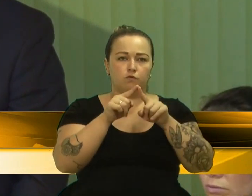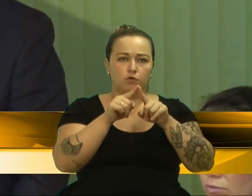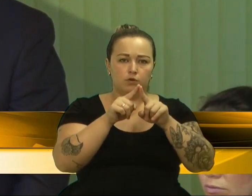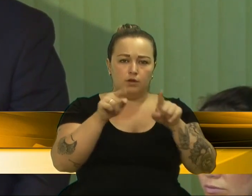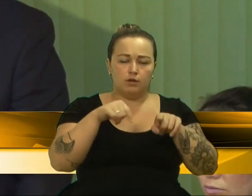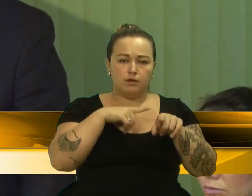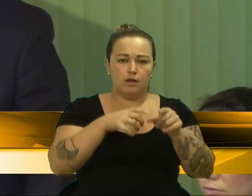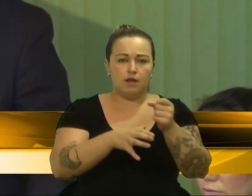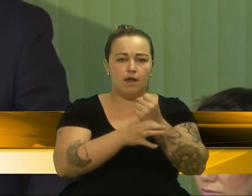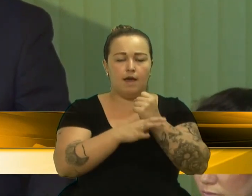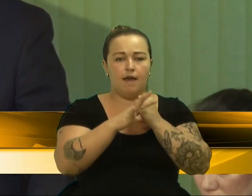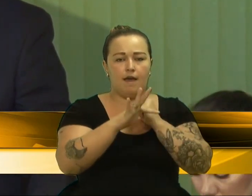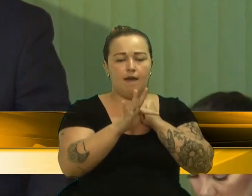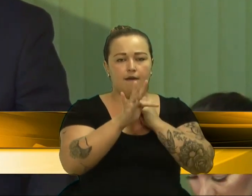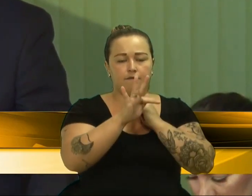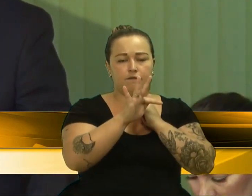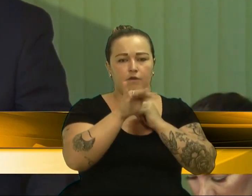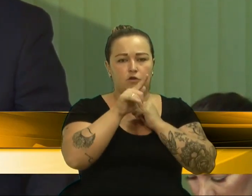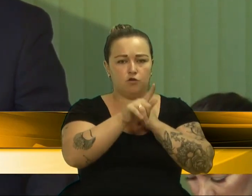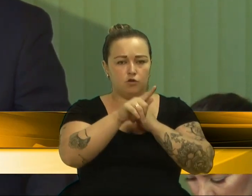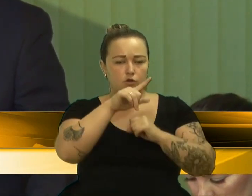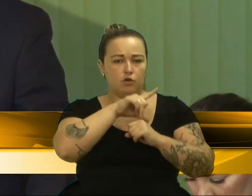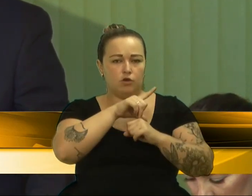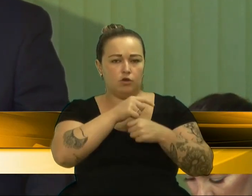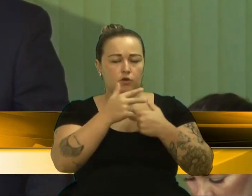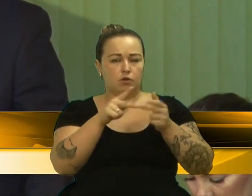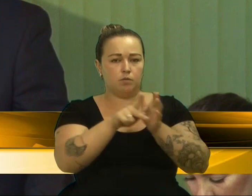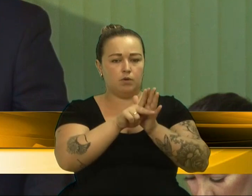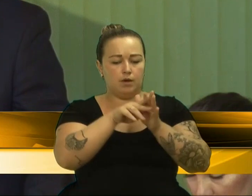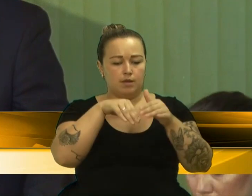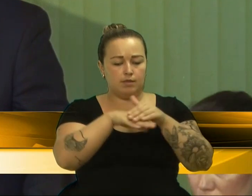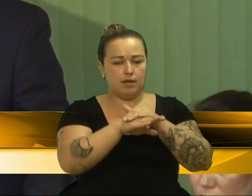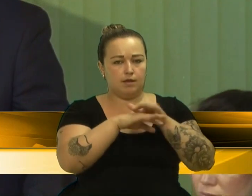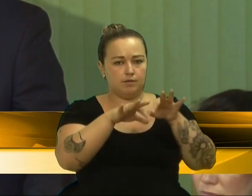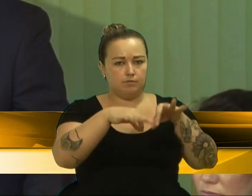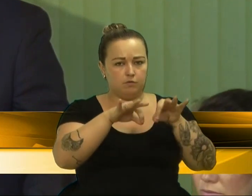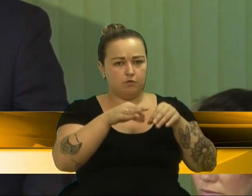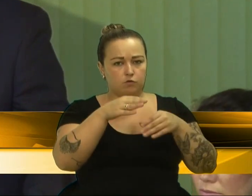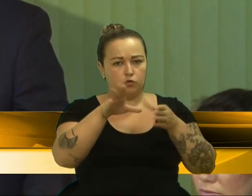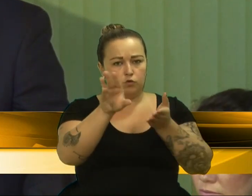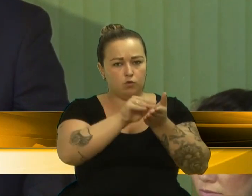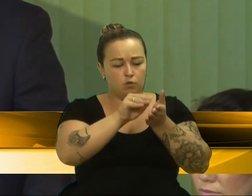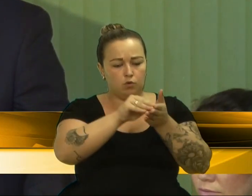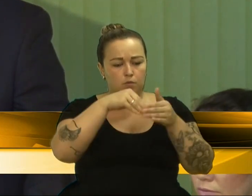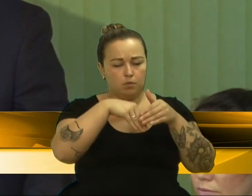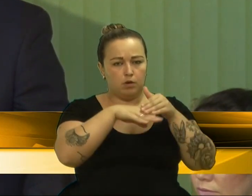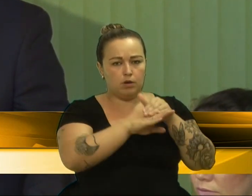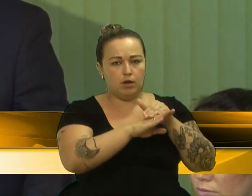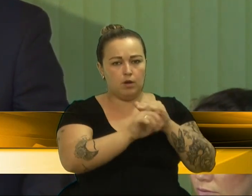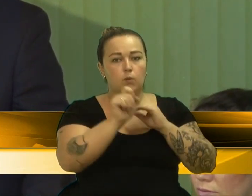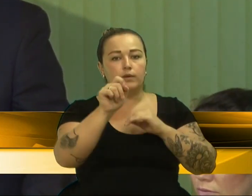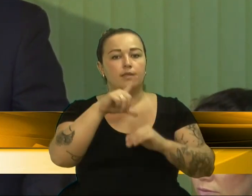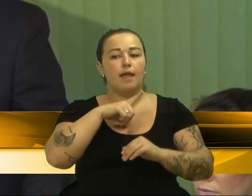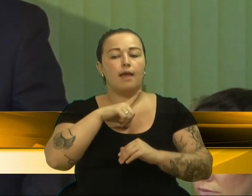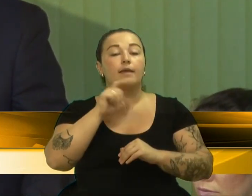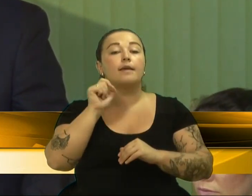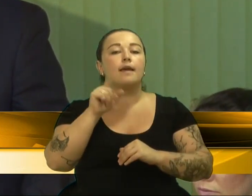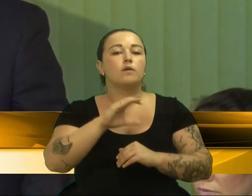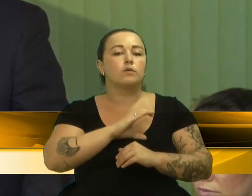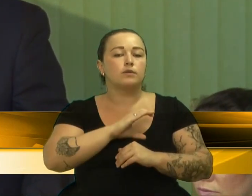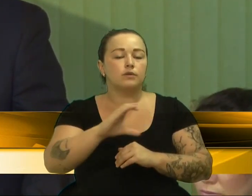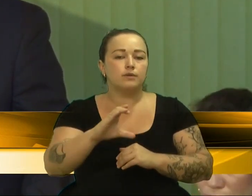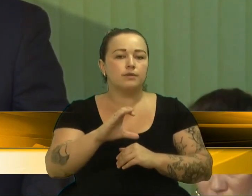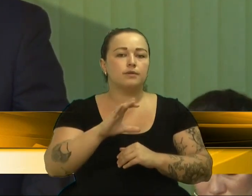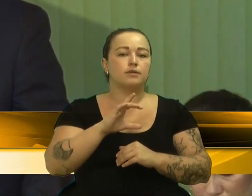de FGs e quais os respectivos níveis? Anexar lista. 3. Quais servidores ocupam cargos de coordenadores? Anexar lista. 4.